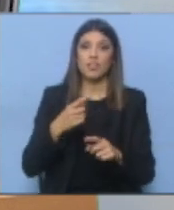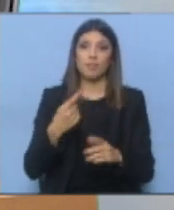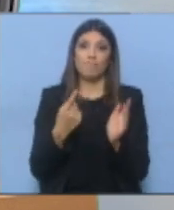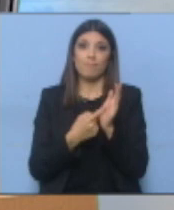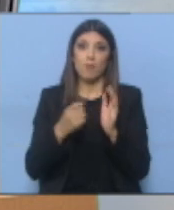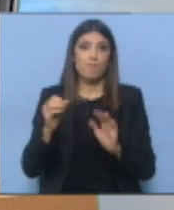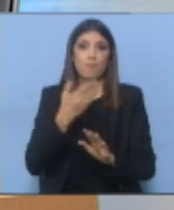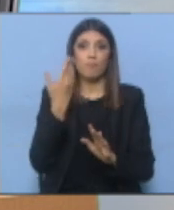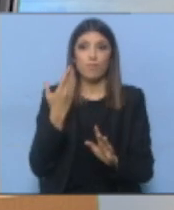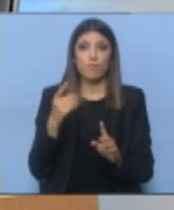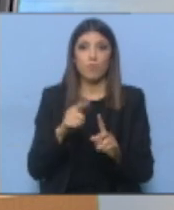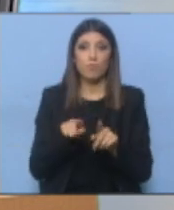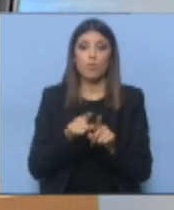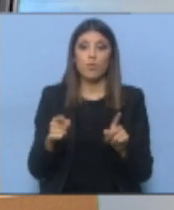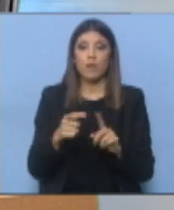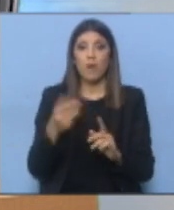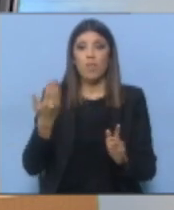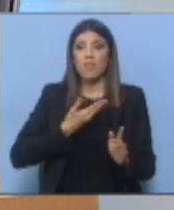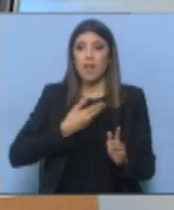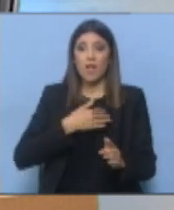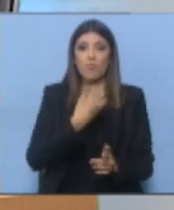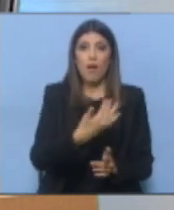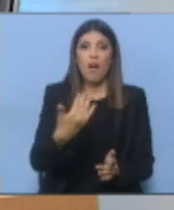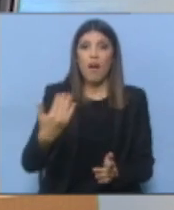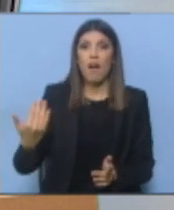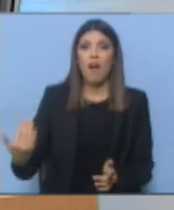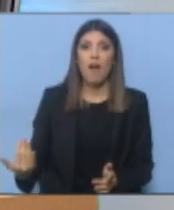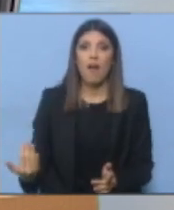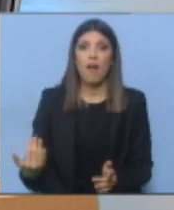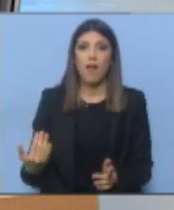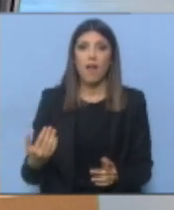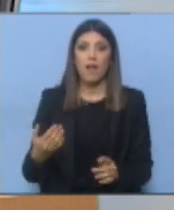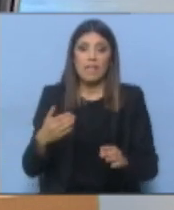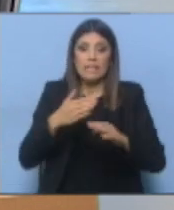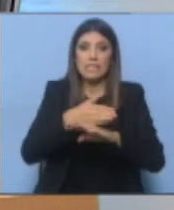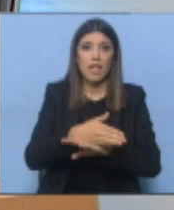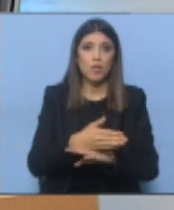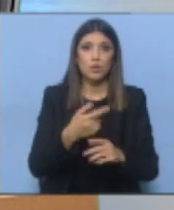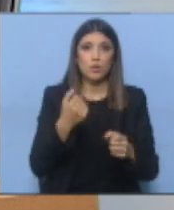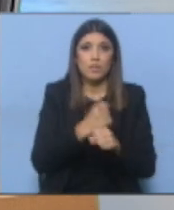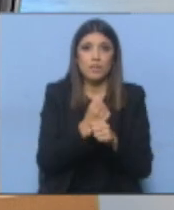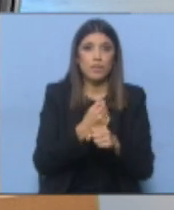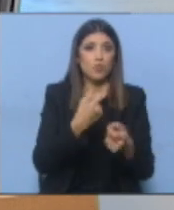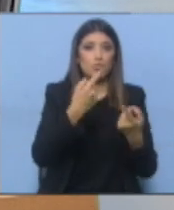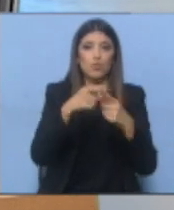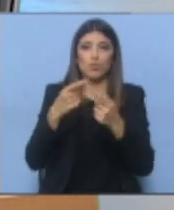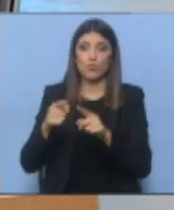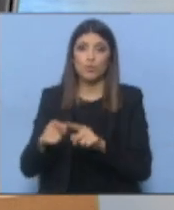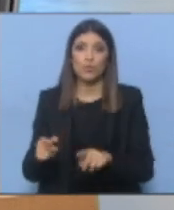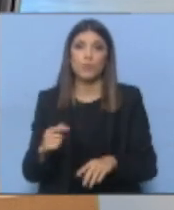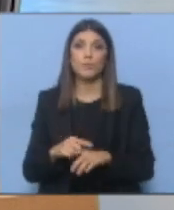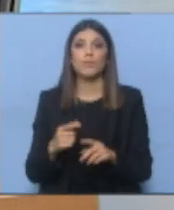satisfeitos os direitos de cidadão que qualquer pessoa deve ter em qualquer circunstância. E esses direitos são